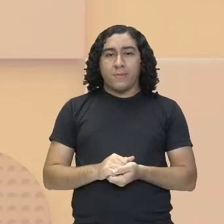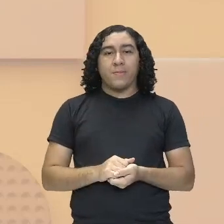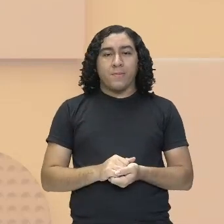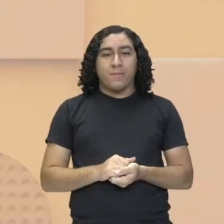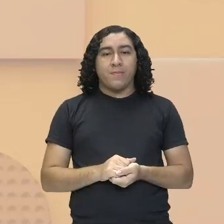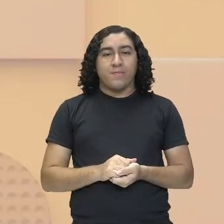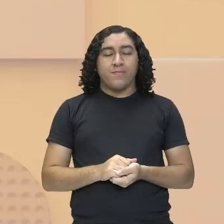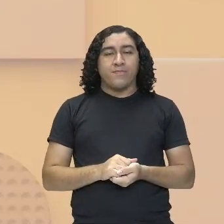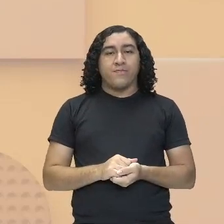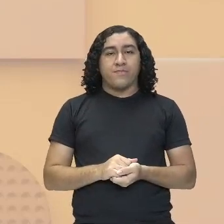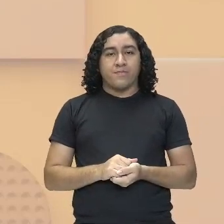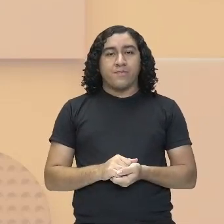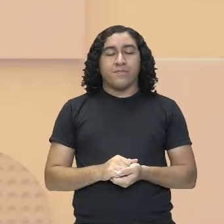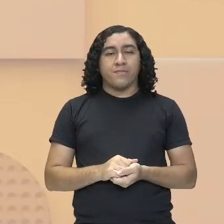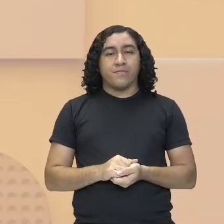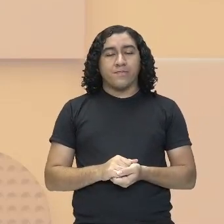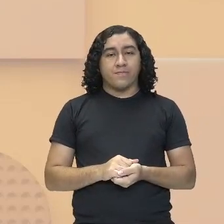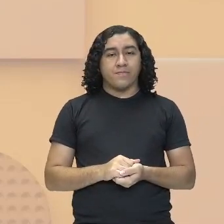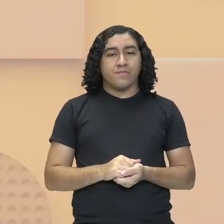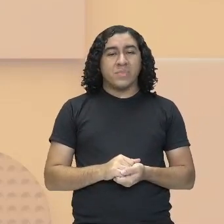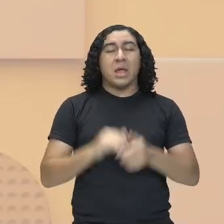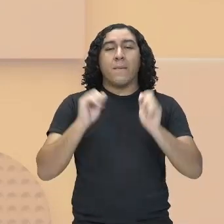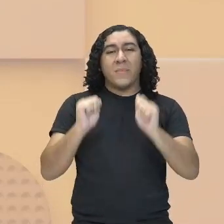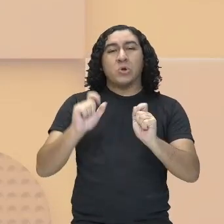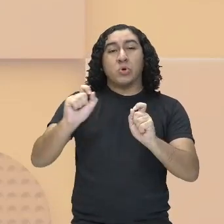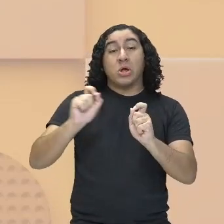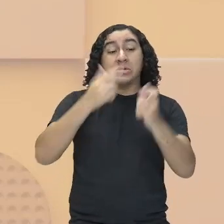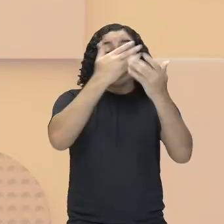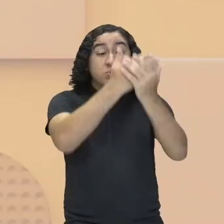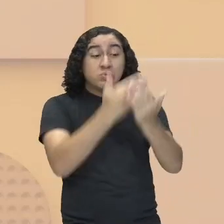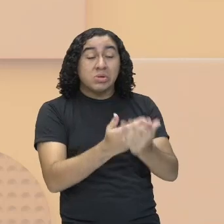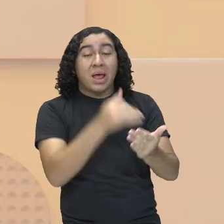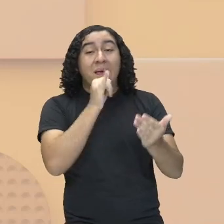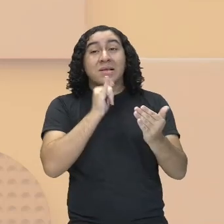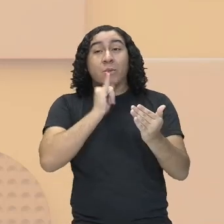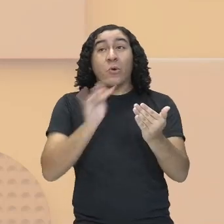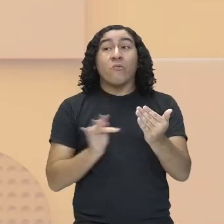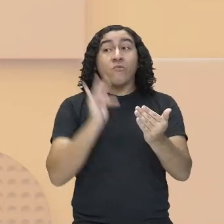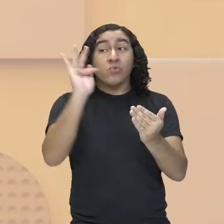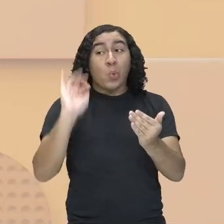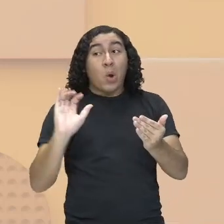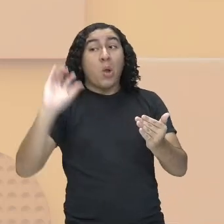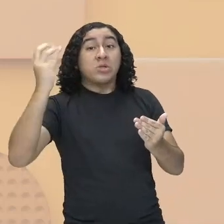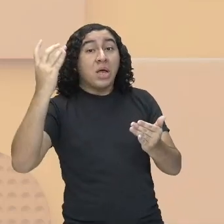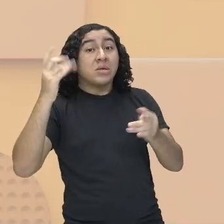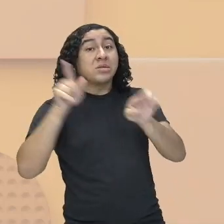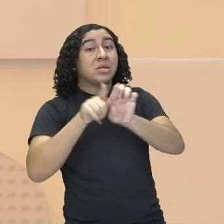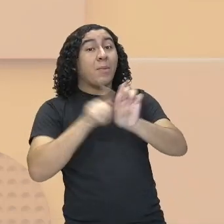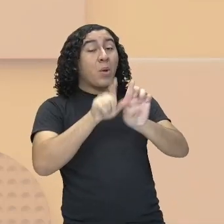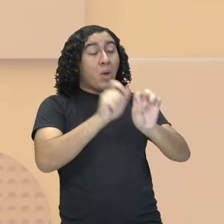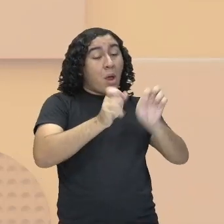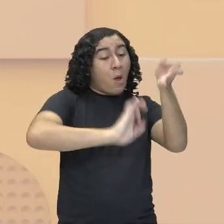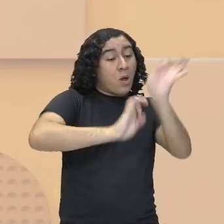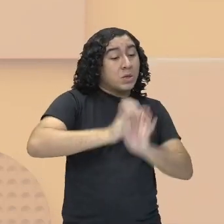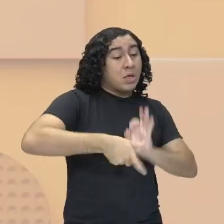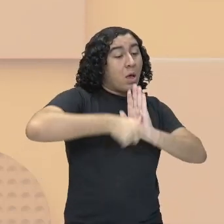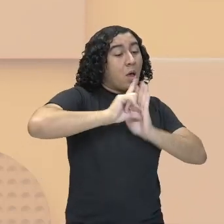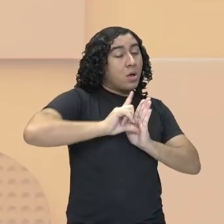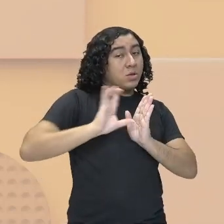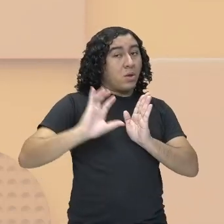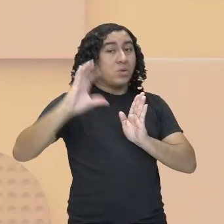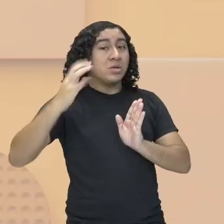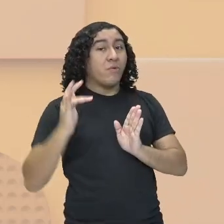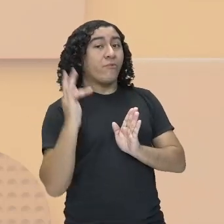esses fenômenos naturais. Ele pode prever que pode acontecer e pode se preparar para esses fenômenos que podem